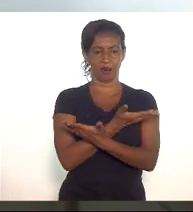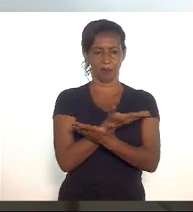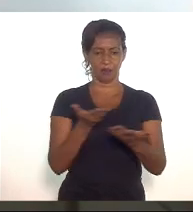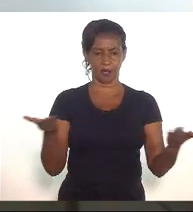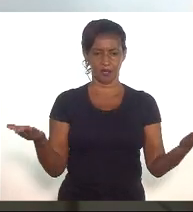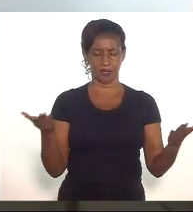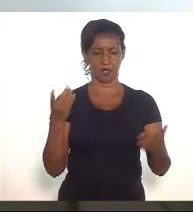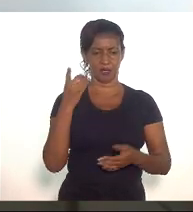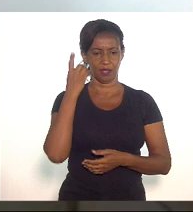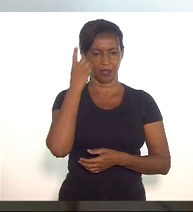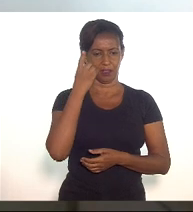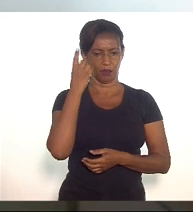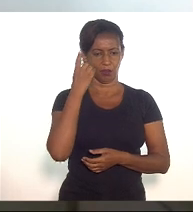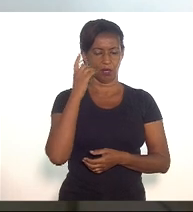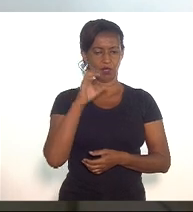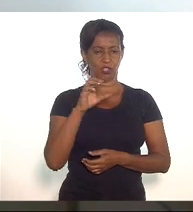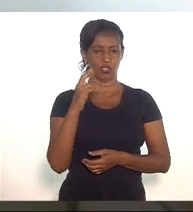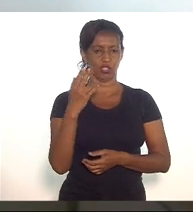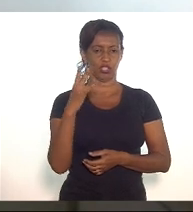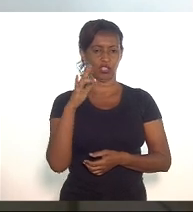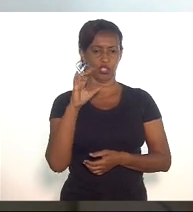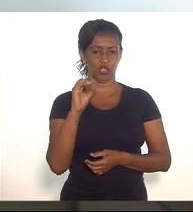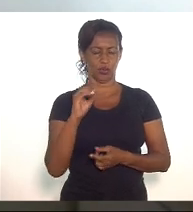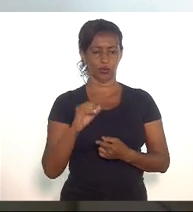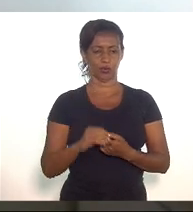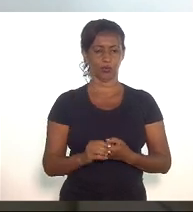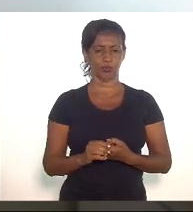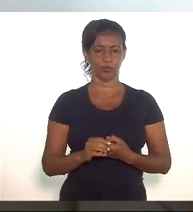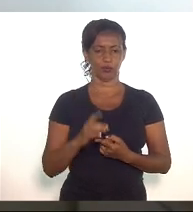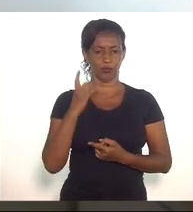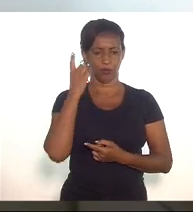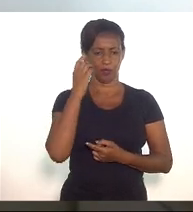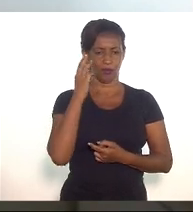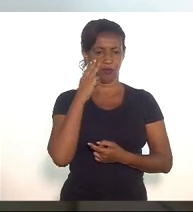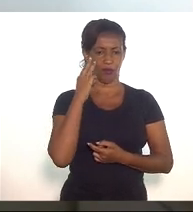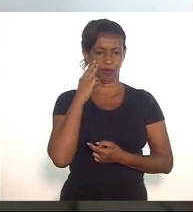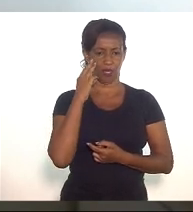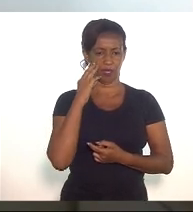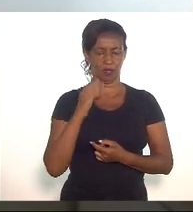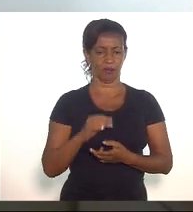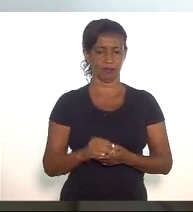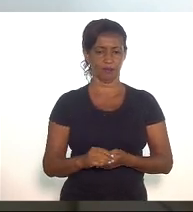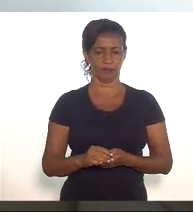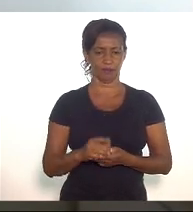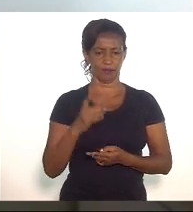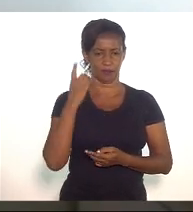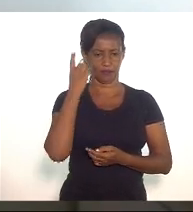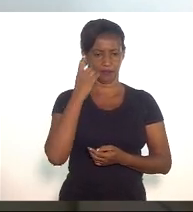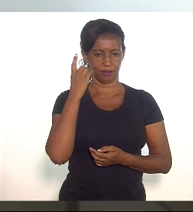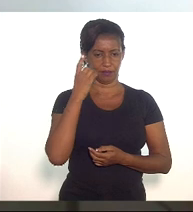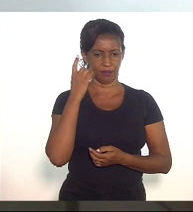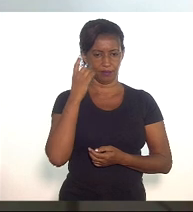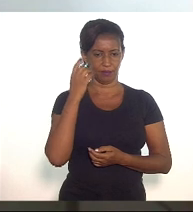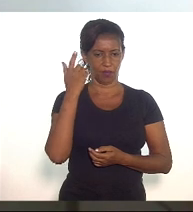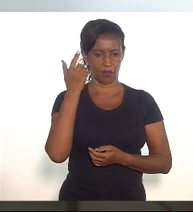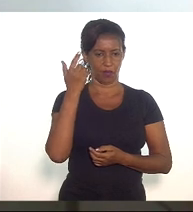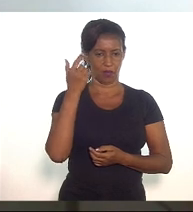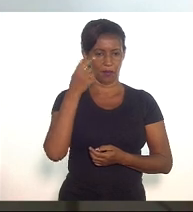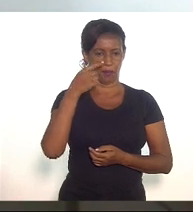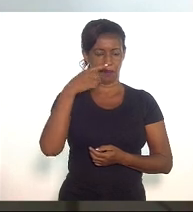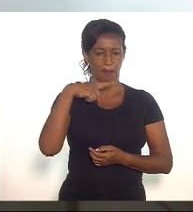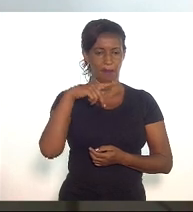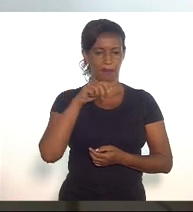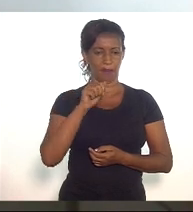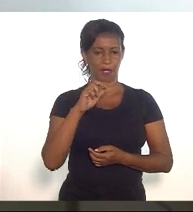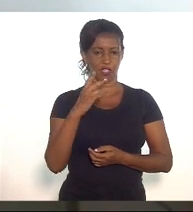do deputado Chico Machado, do deputado Valdec Carneiro, do deputado Márcio